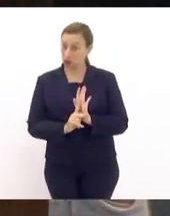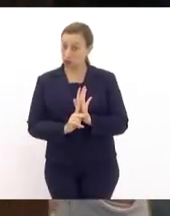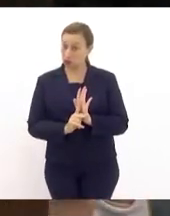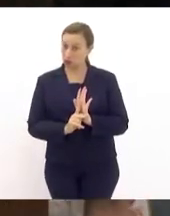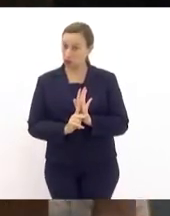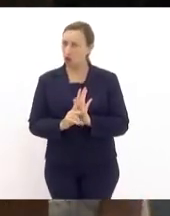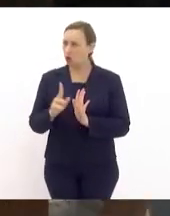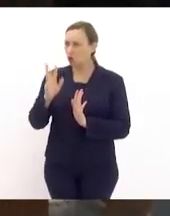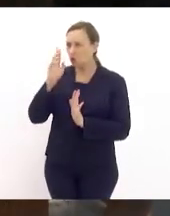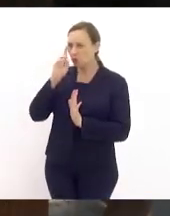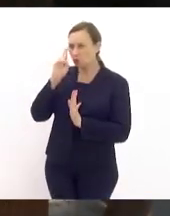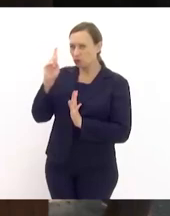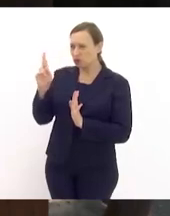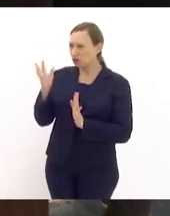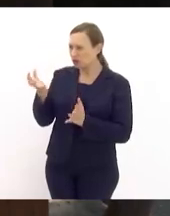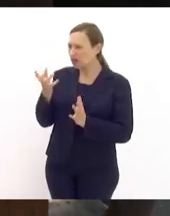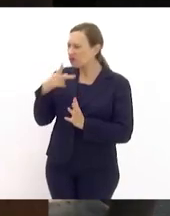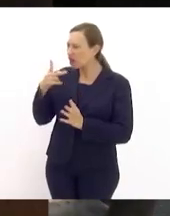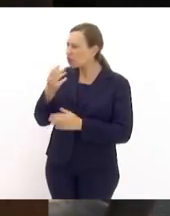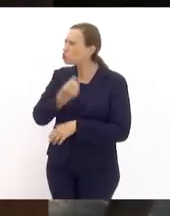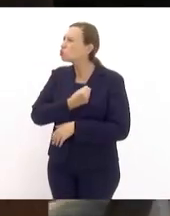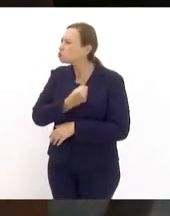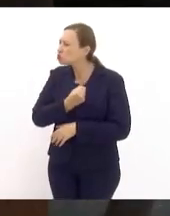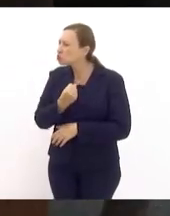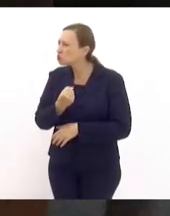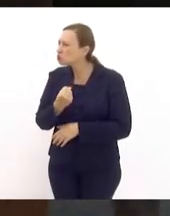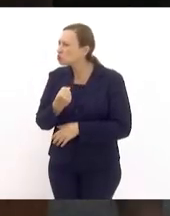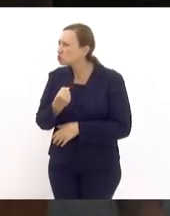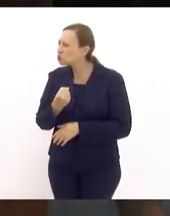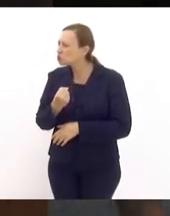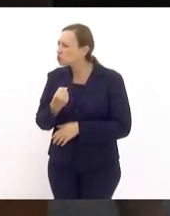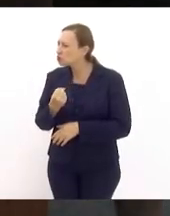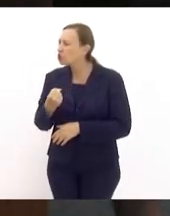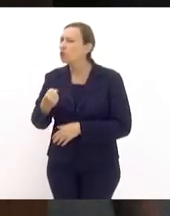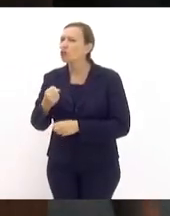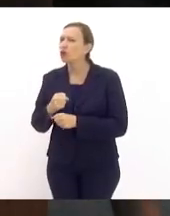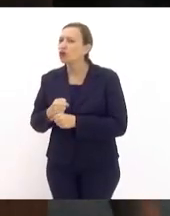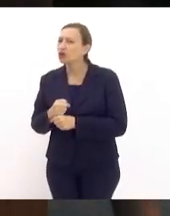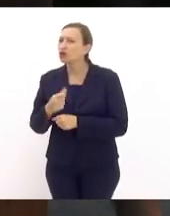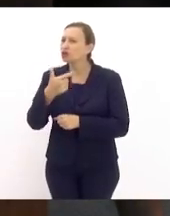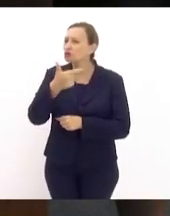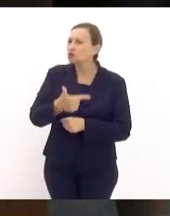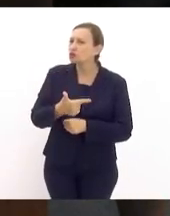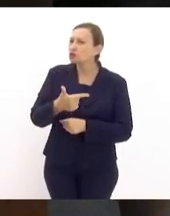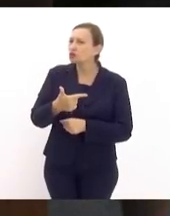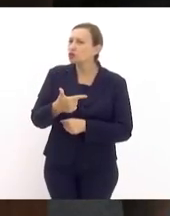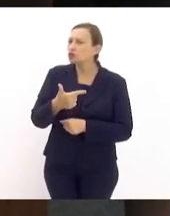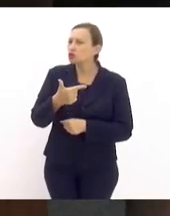O senhor quer me dizer o número, por favor? De que ano?